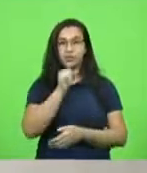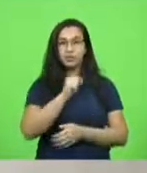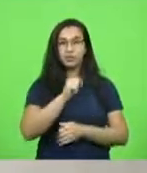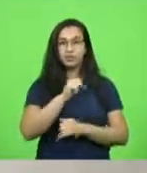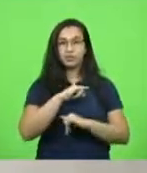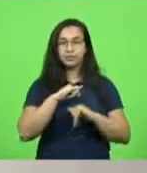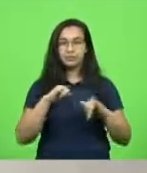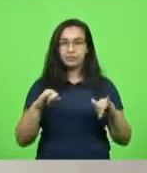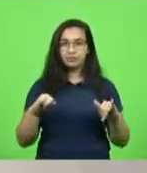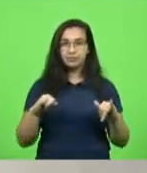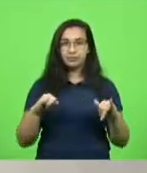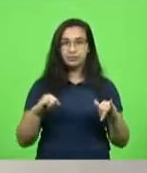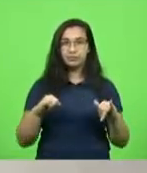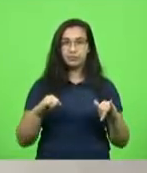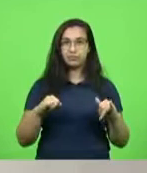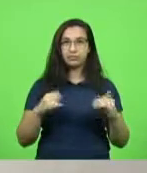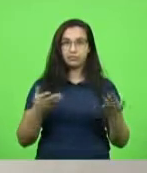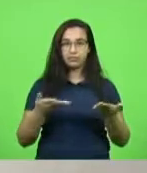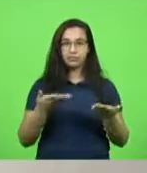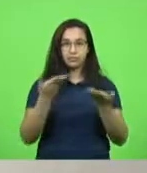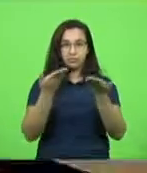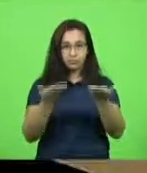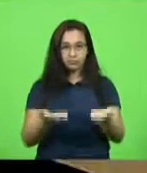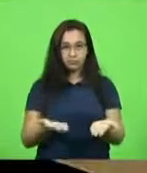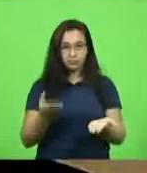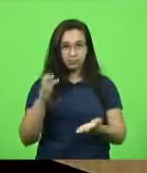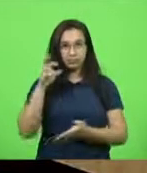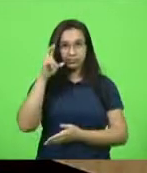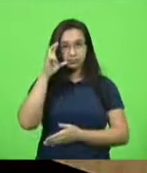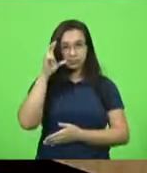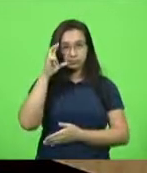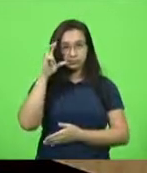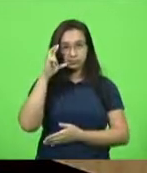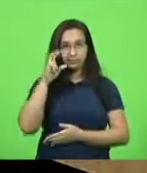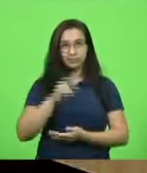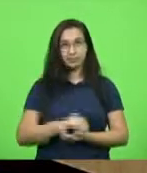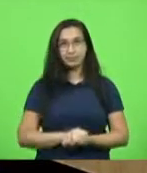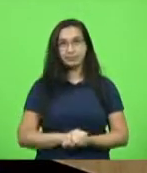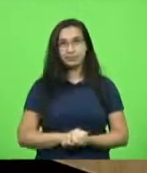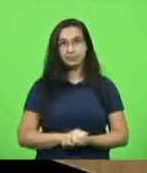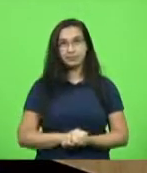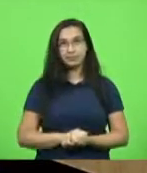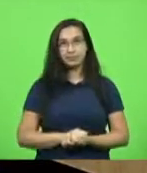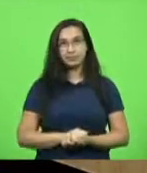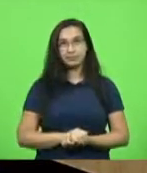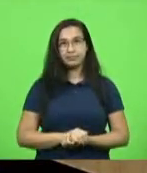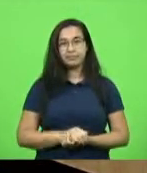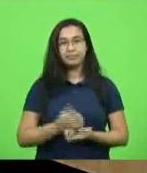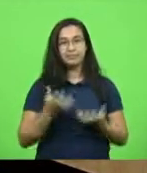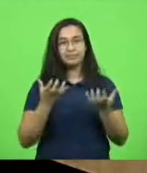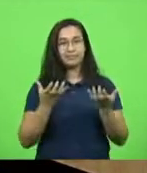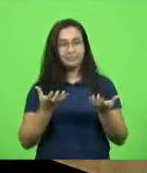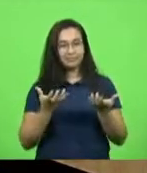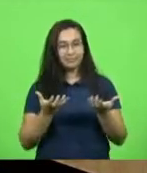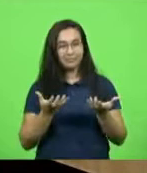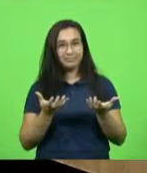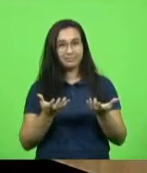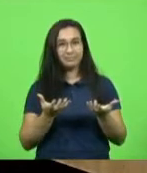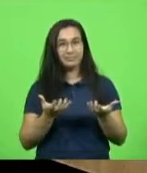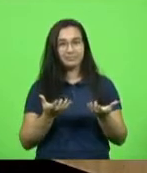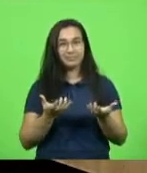comunicações eu passo a palavra o deputado algo aí para fazer um cumprimento especial só gostaria de consignar a presença